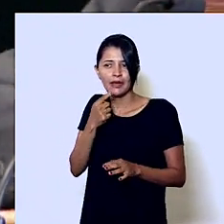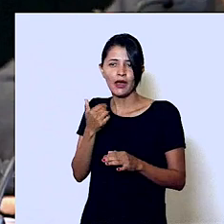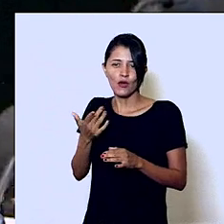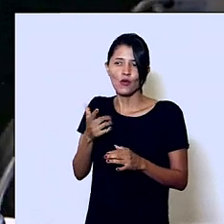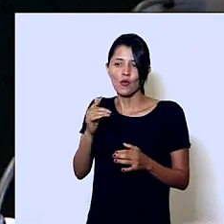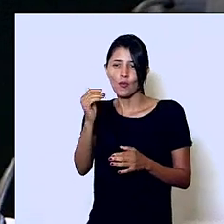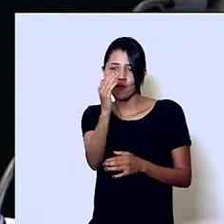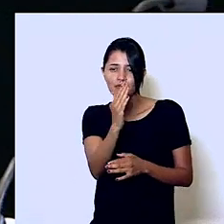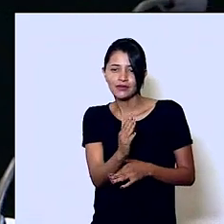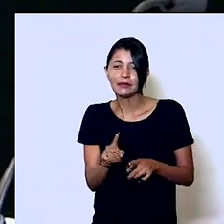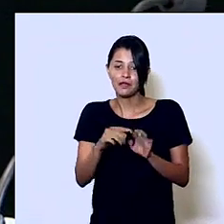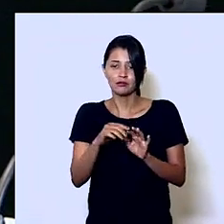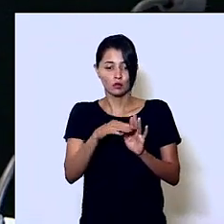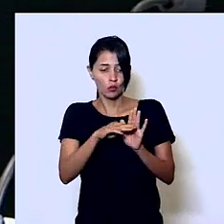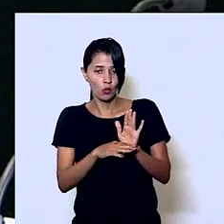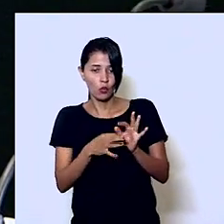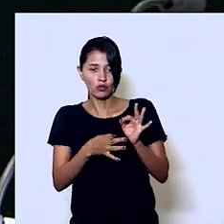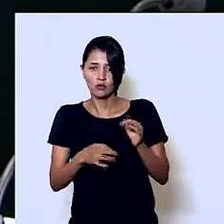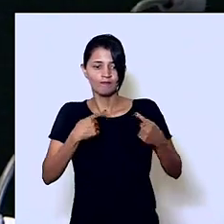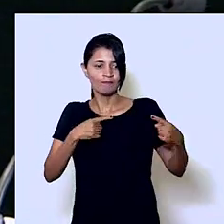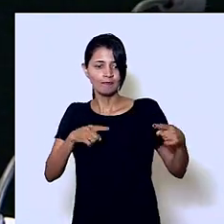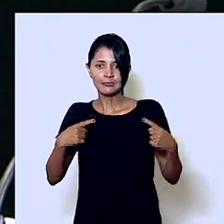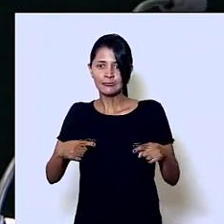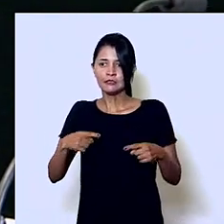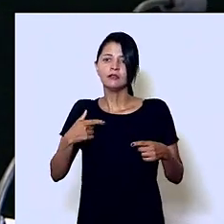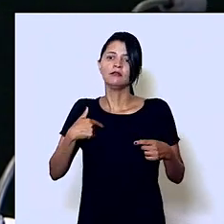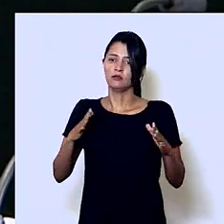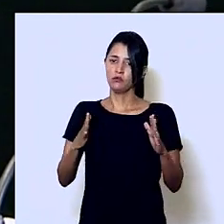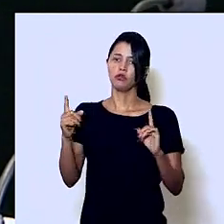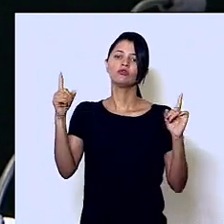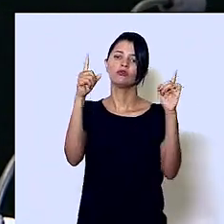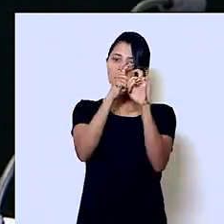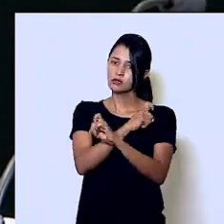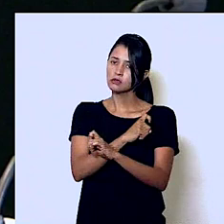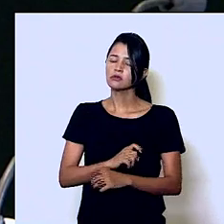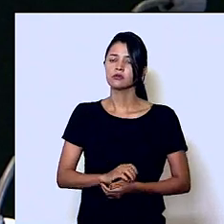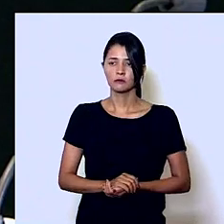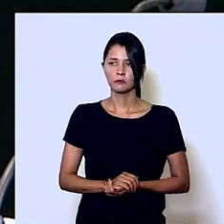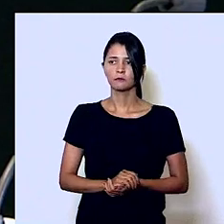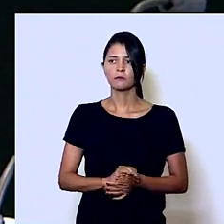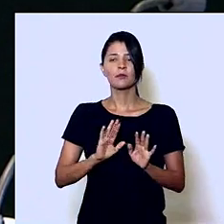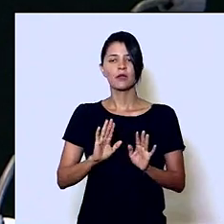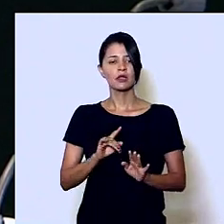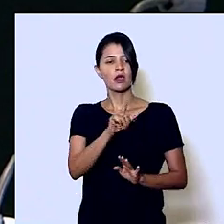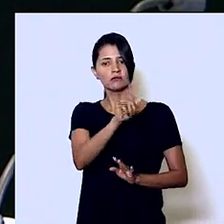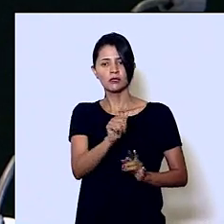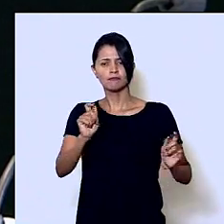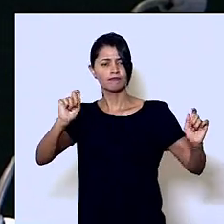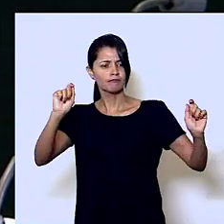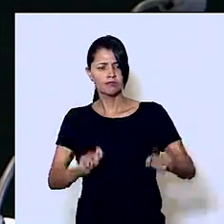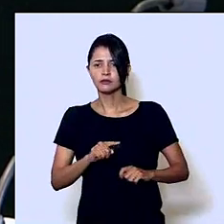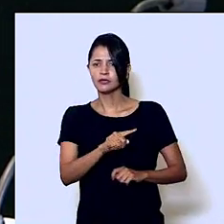agenda, com os nossos desafios, num momento especialmente difícil. Então, a capacidade do embaixador Paulo Tarso